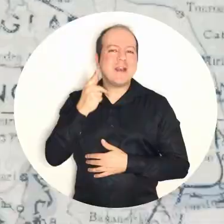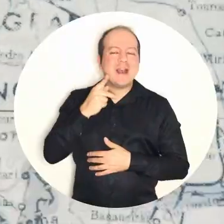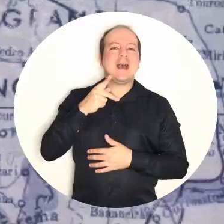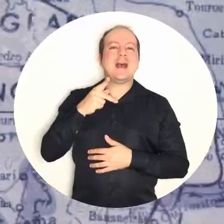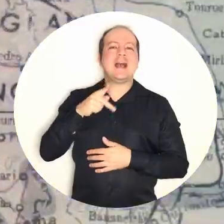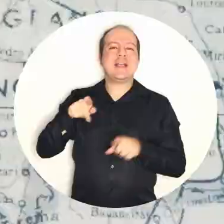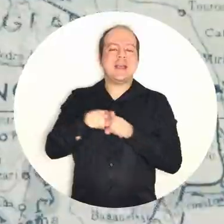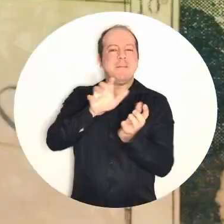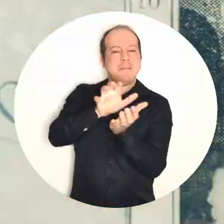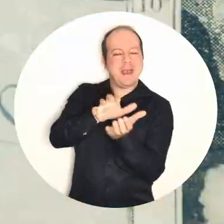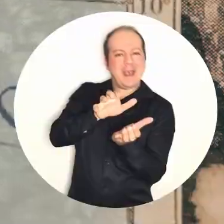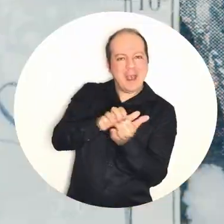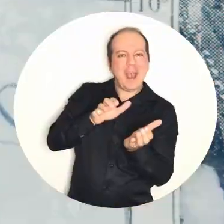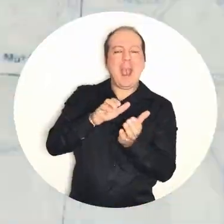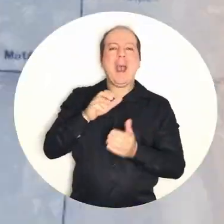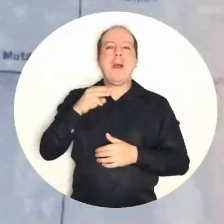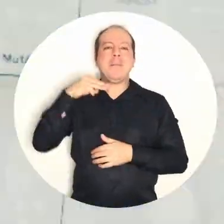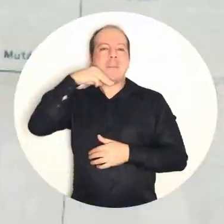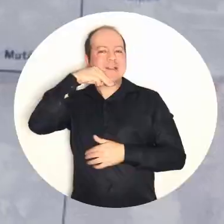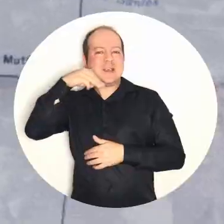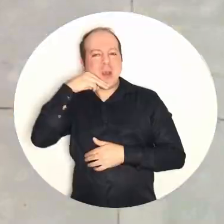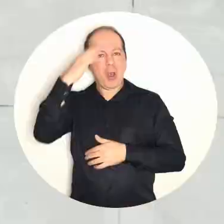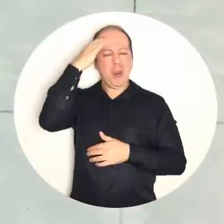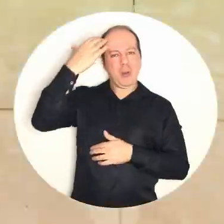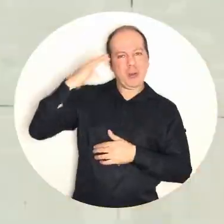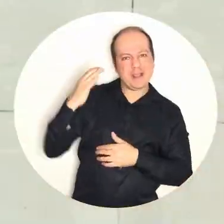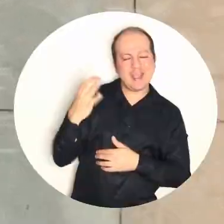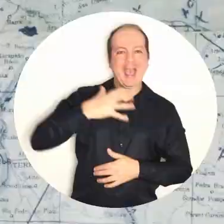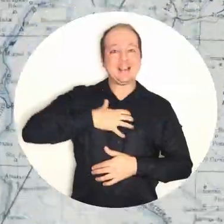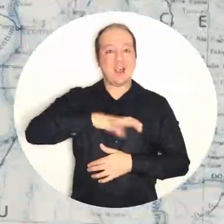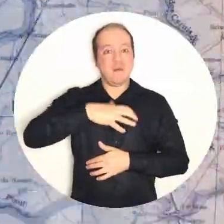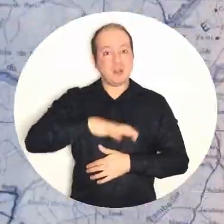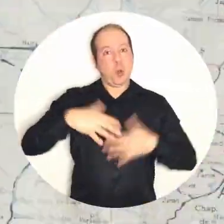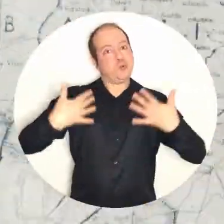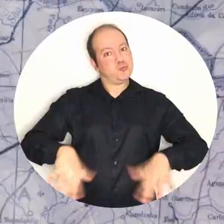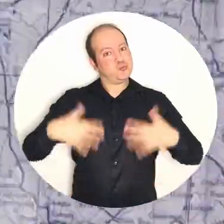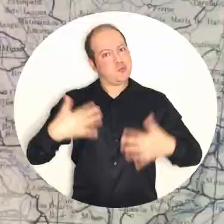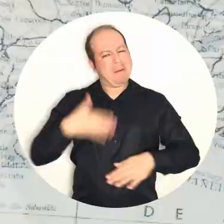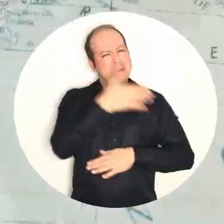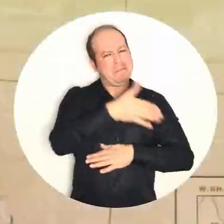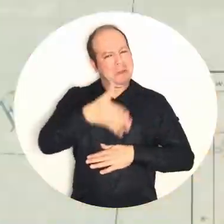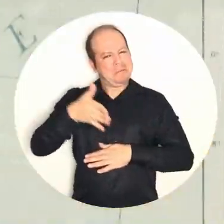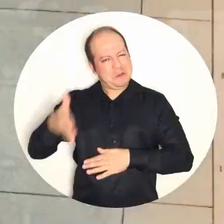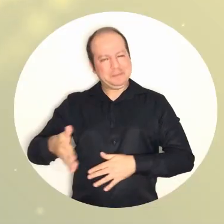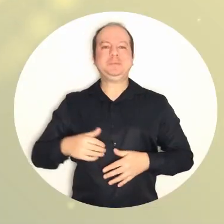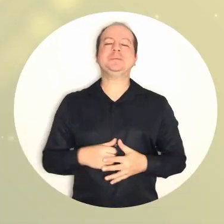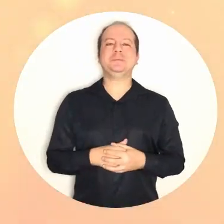Recife, Fortaleza, Maceió, Salvador e Curitiba. Haja disposição, não é?